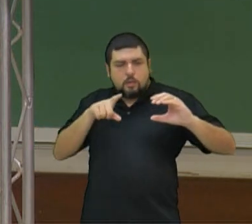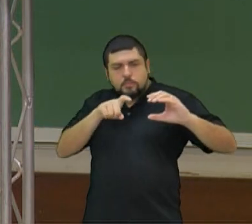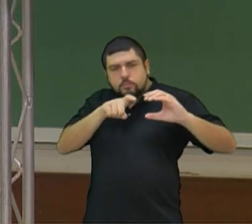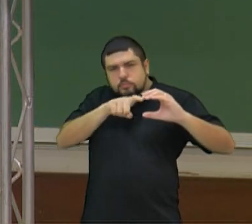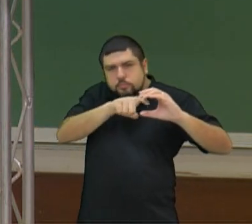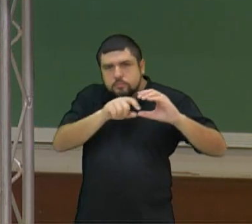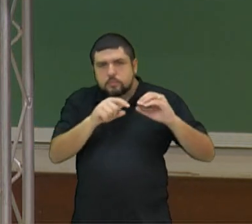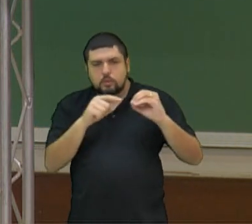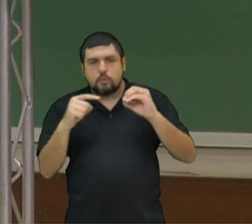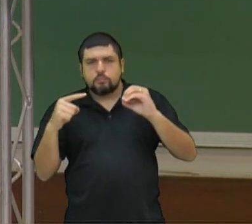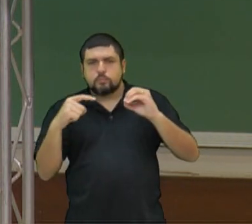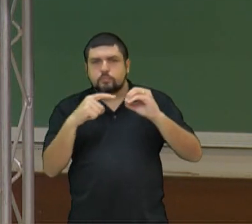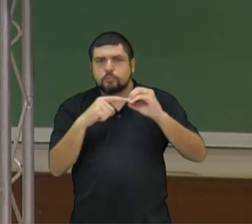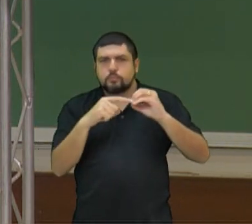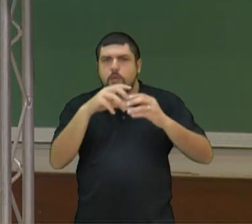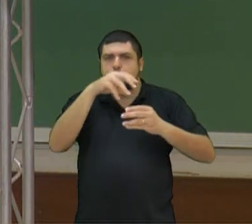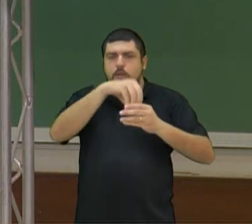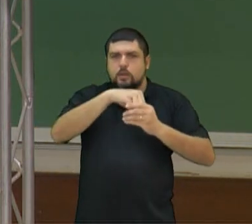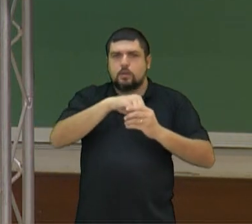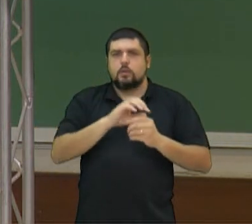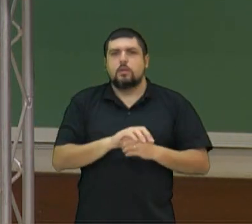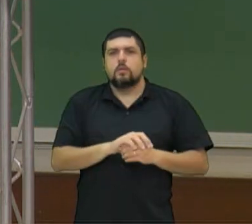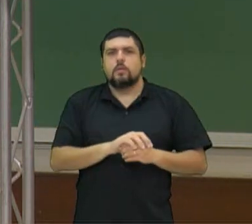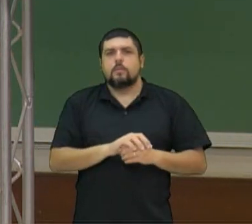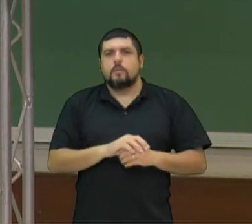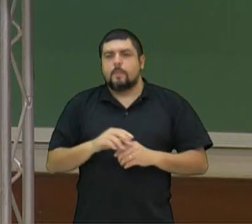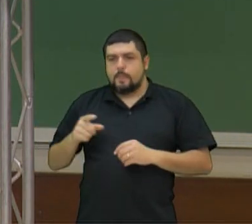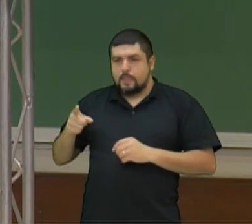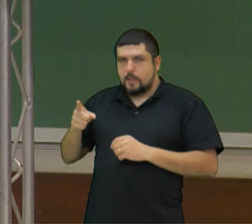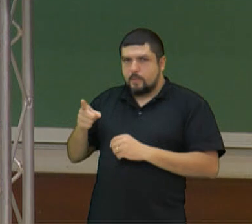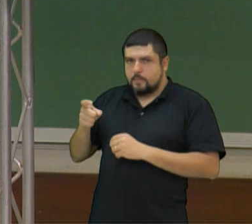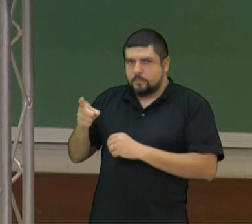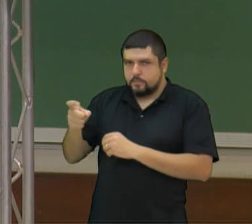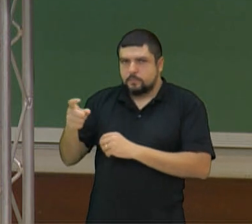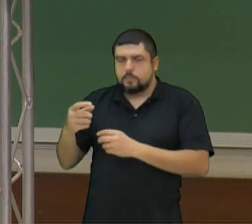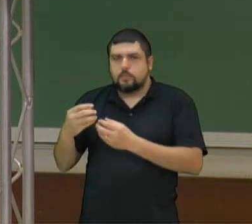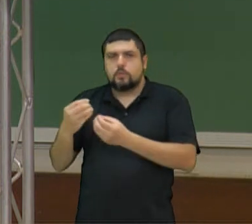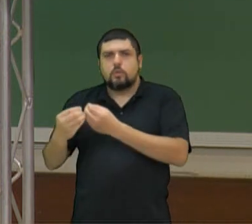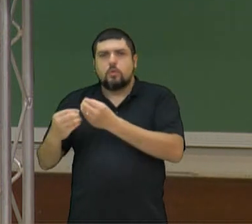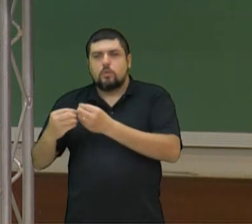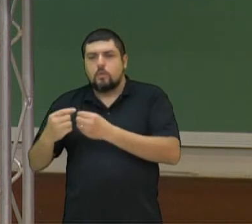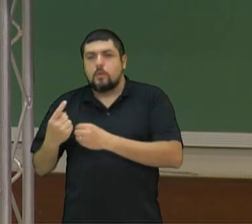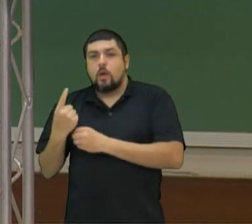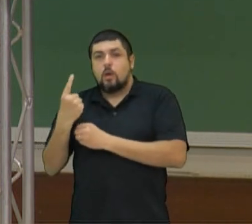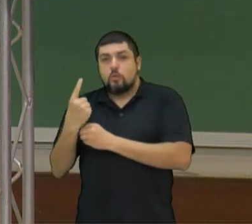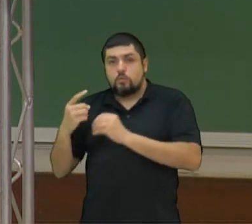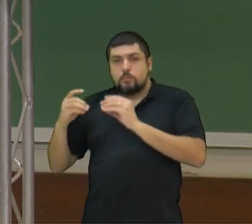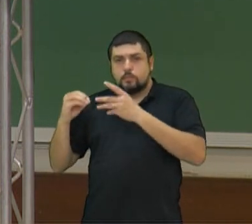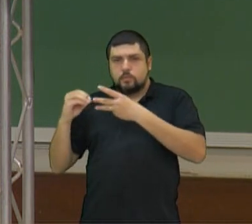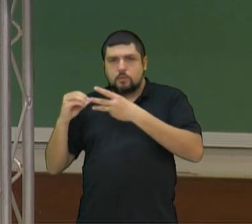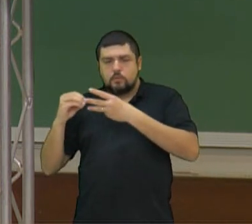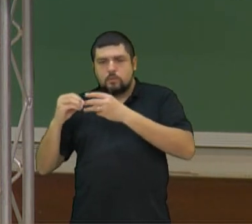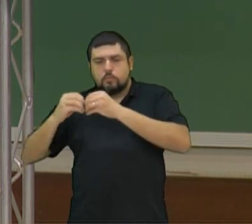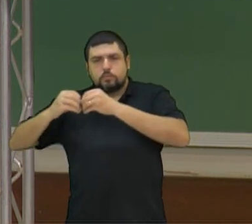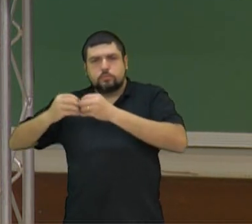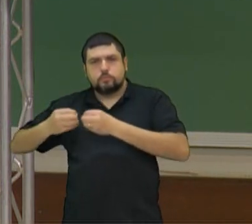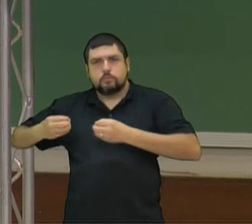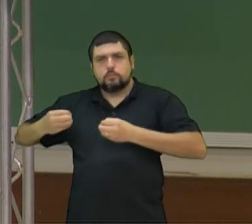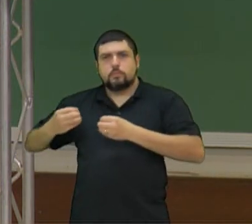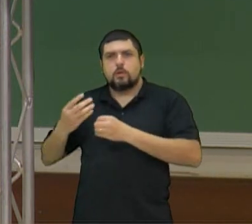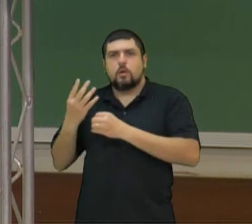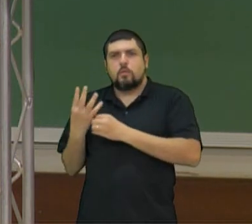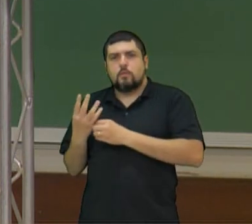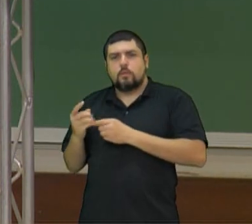degenerar, né? Já no caso da espermatogênese, uma célula inicial vai formar 4 espermatozoides completos.